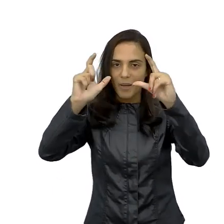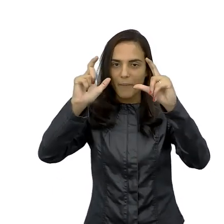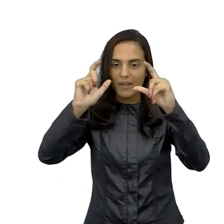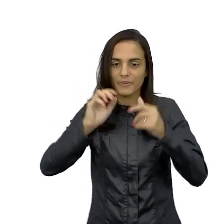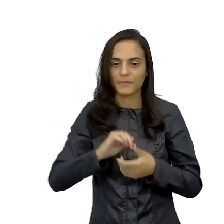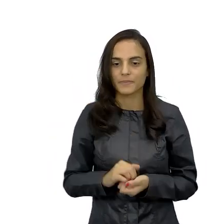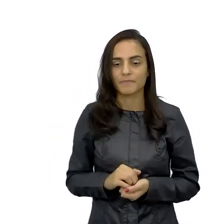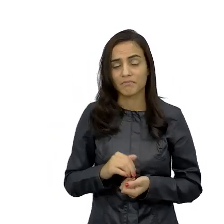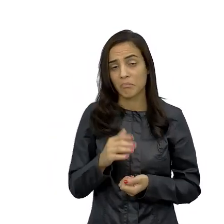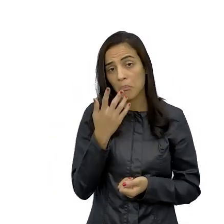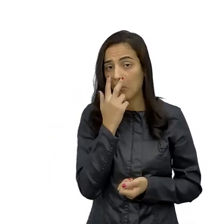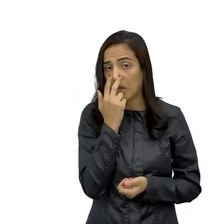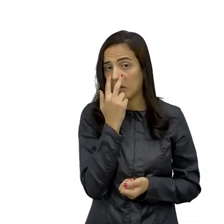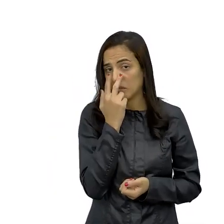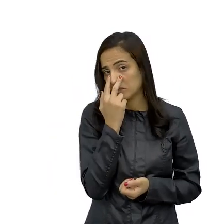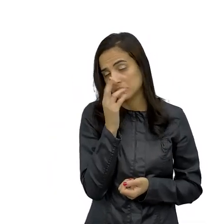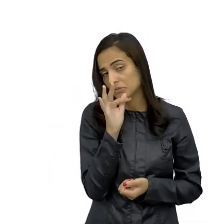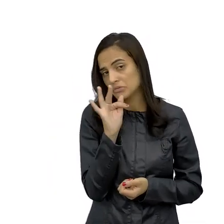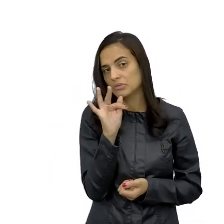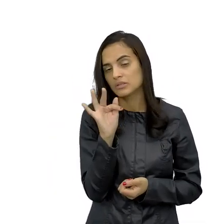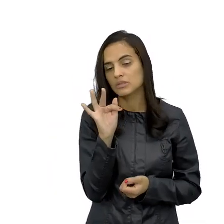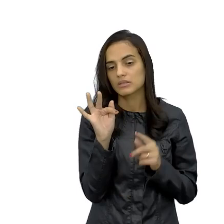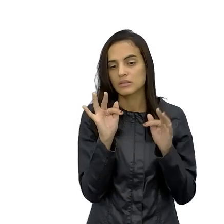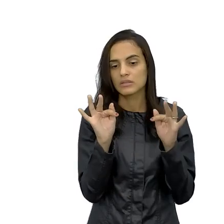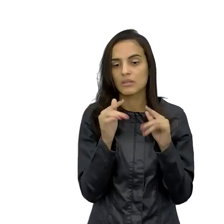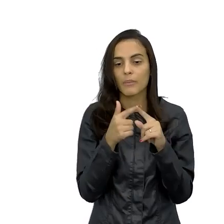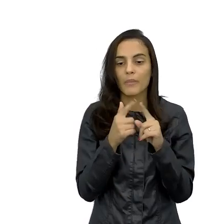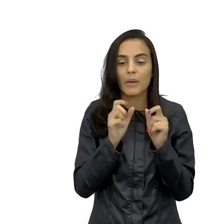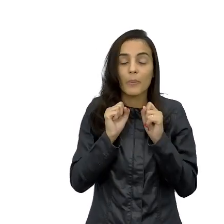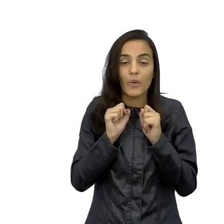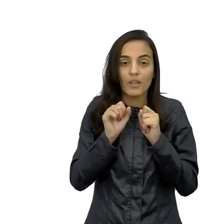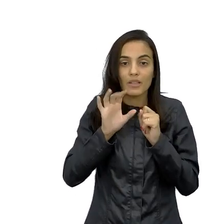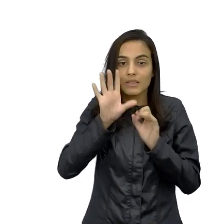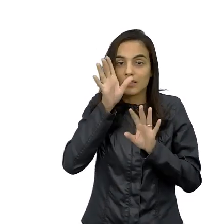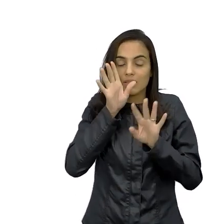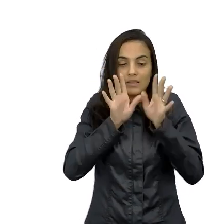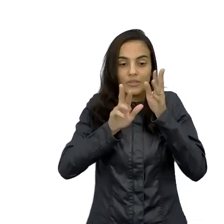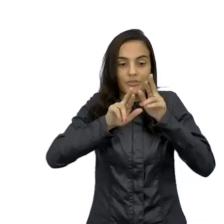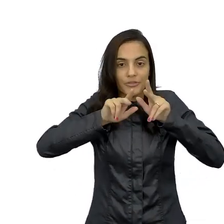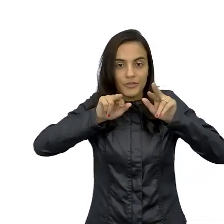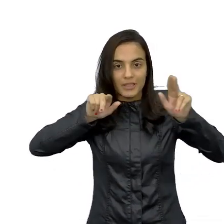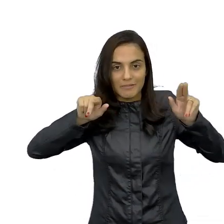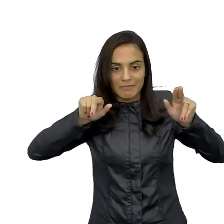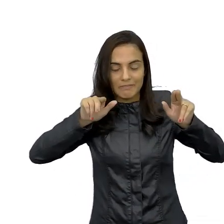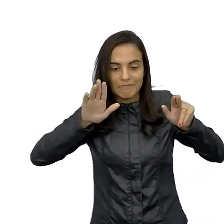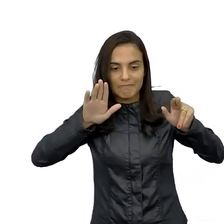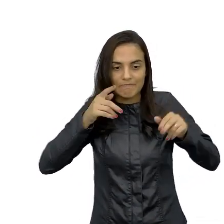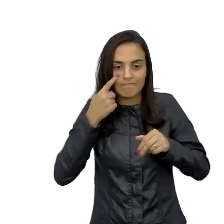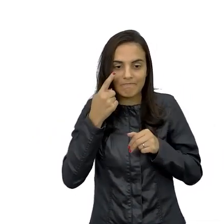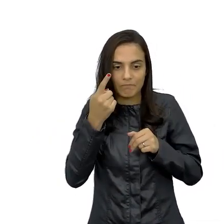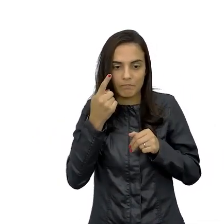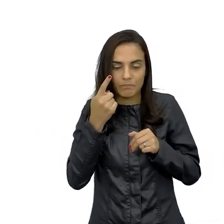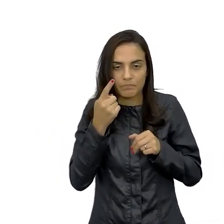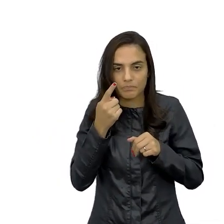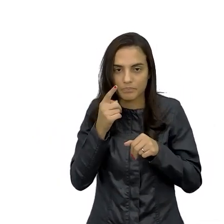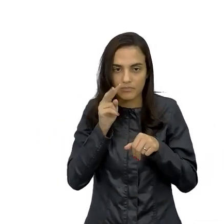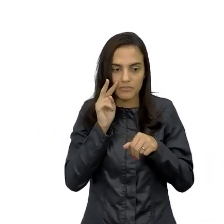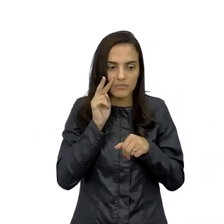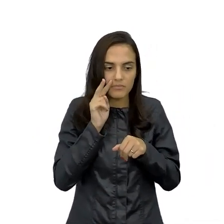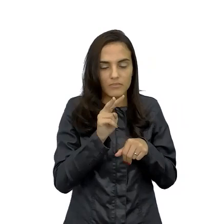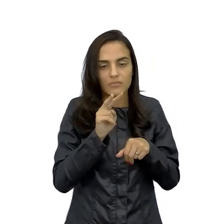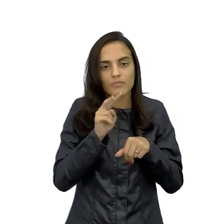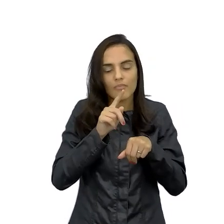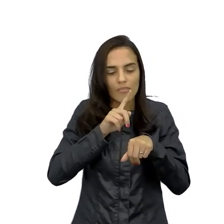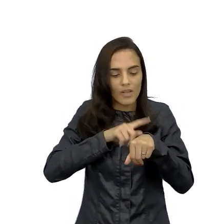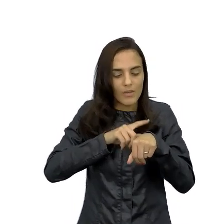Parece tranquilo, sim, mas a gente sabe que pode ter acontecido inúmeros equívocos aí. Na hora que ele olha, por exemplo, para o